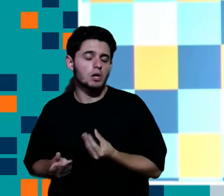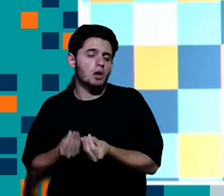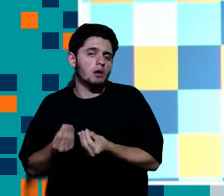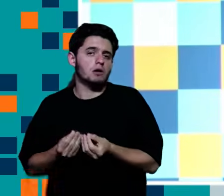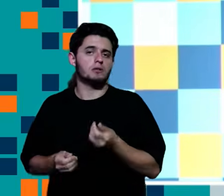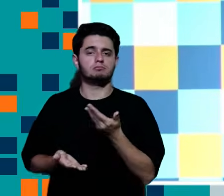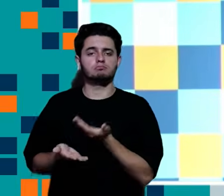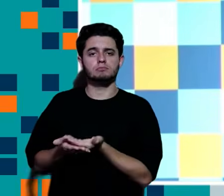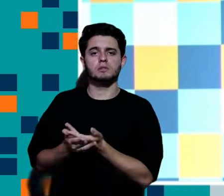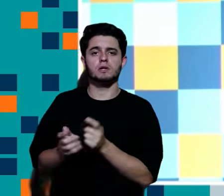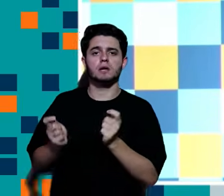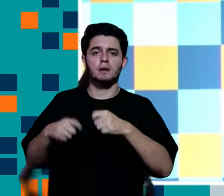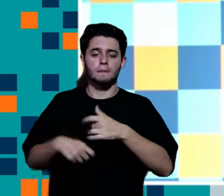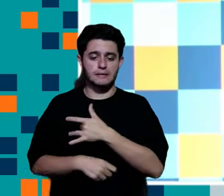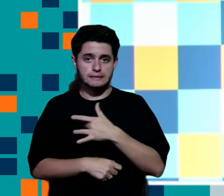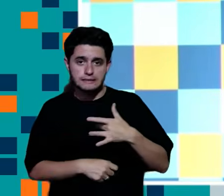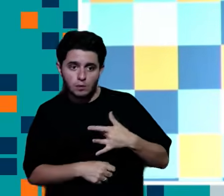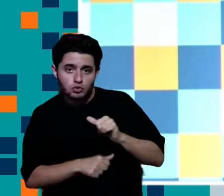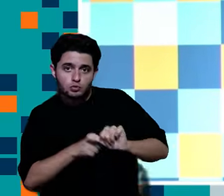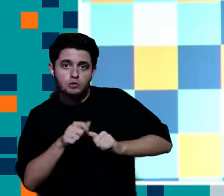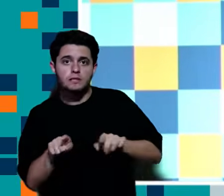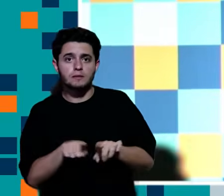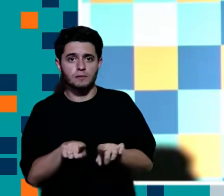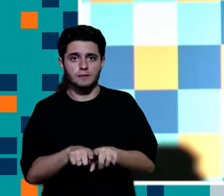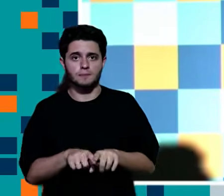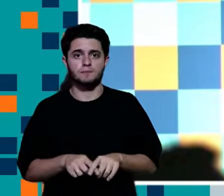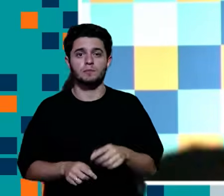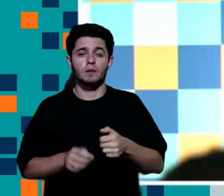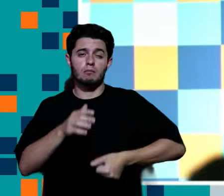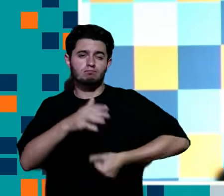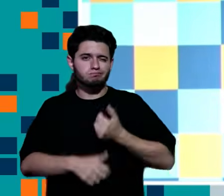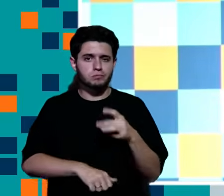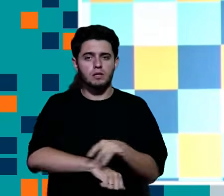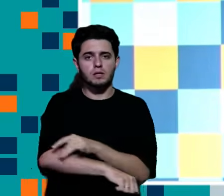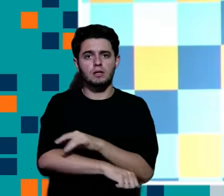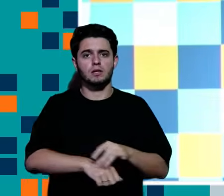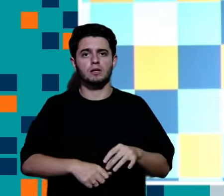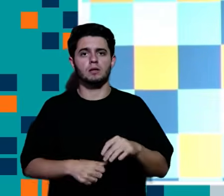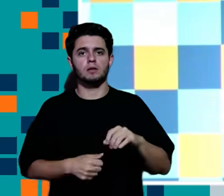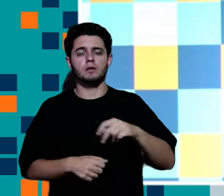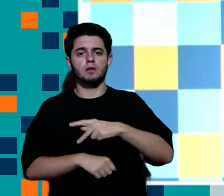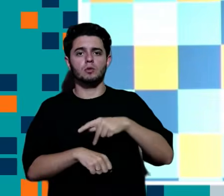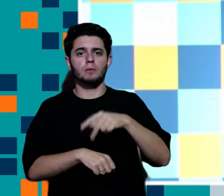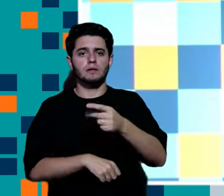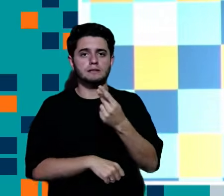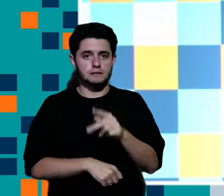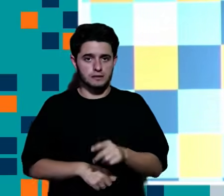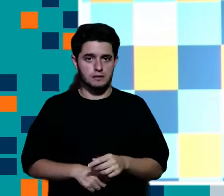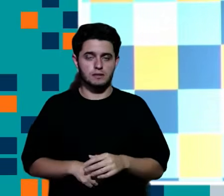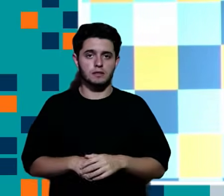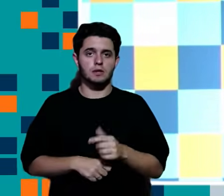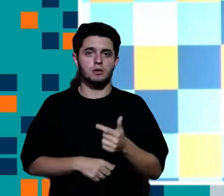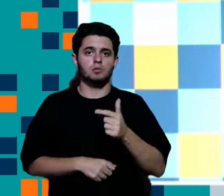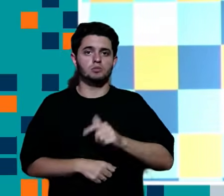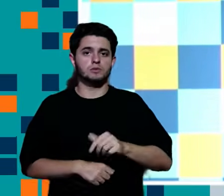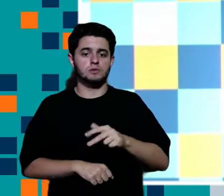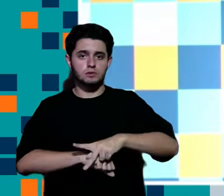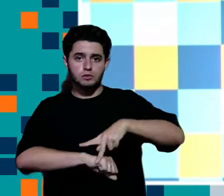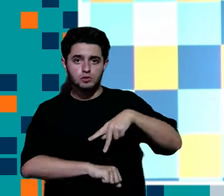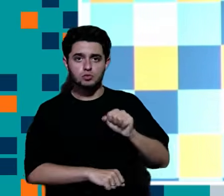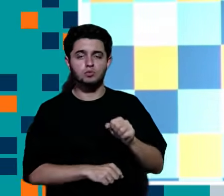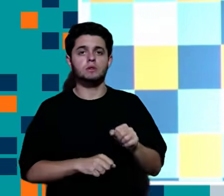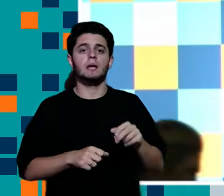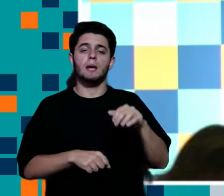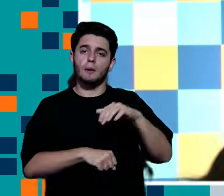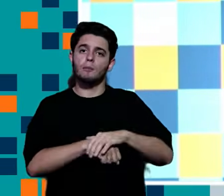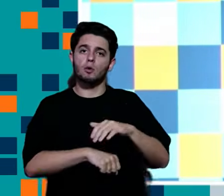prejudicar a saúde humana. Foi o primeiro arquiteto do seu país a obter um mestrado em neurociência aplicada à arquitetura e tem